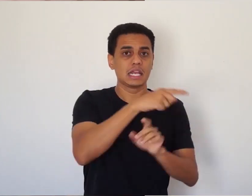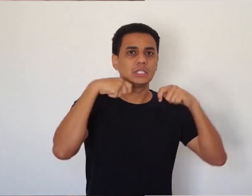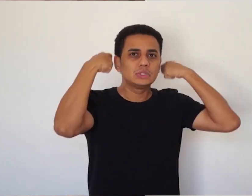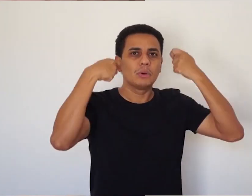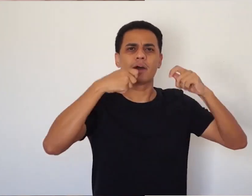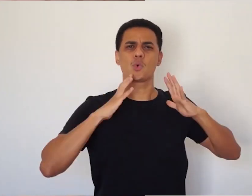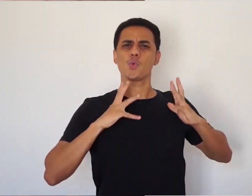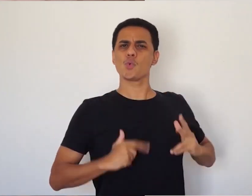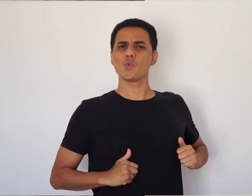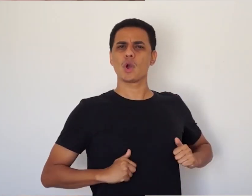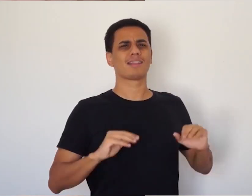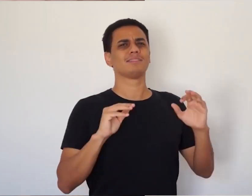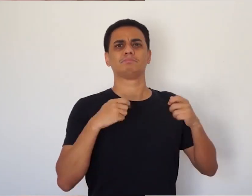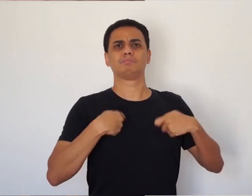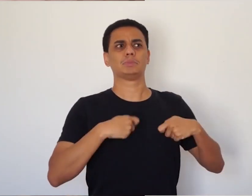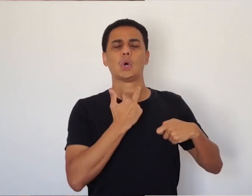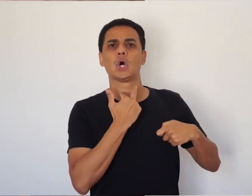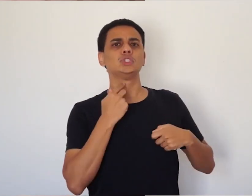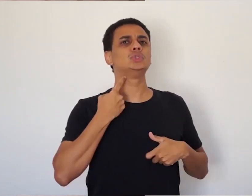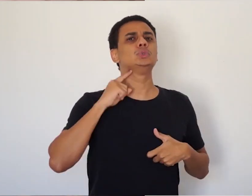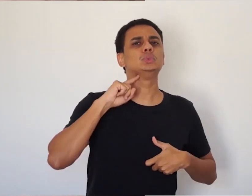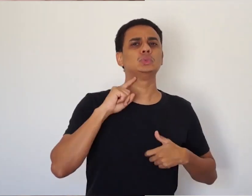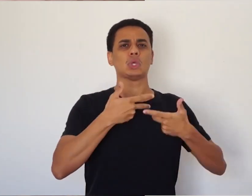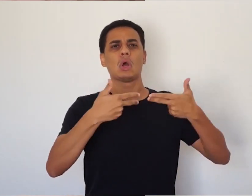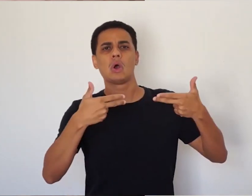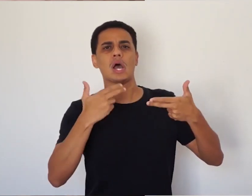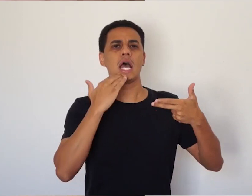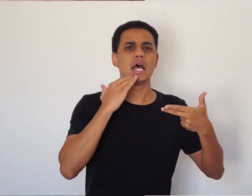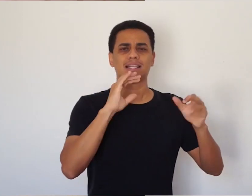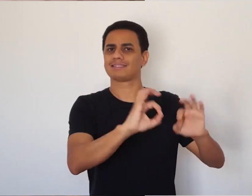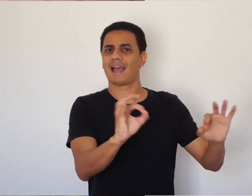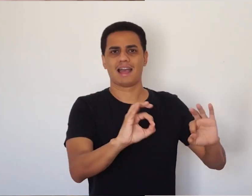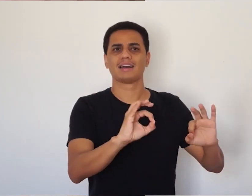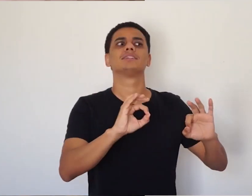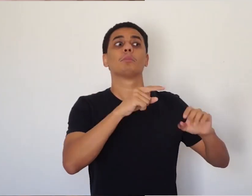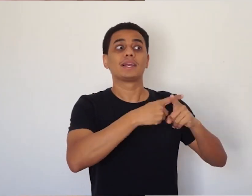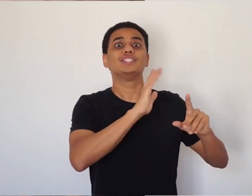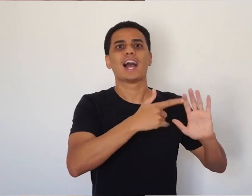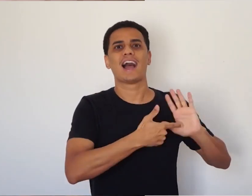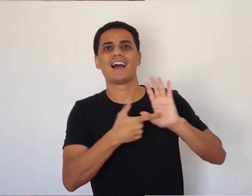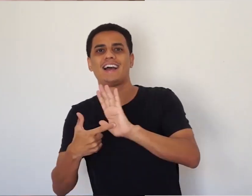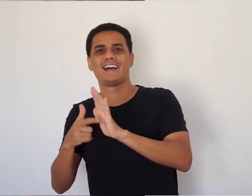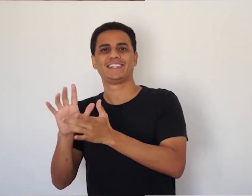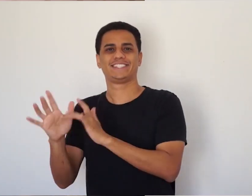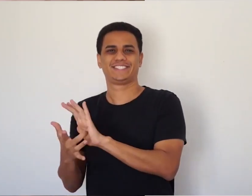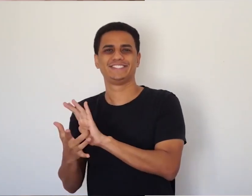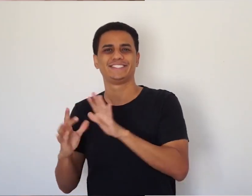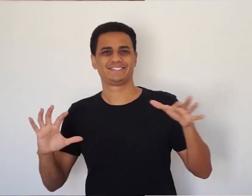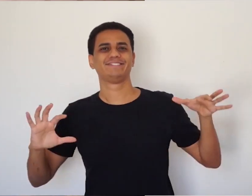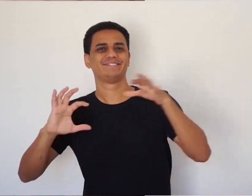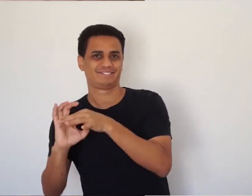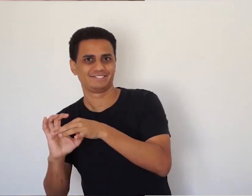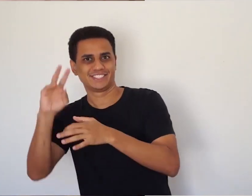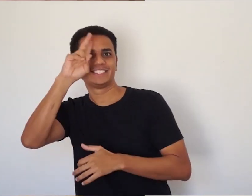cordeiro precisava ser aqui sem qualquer mancha, né? Sem qualquer mácula, porque precisava ser perfeito, porque já anunciava o Cristo. Então